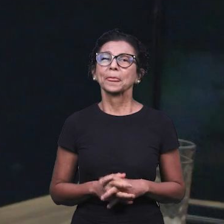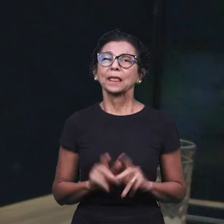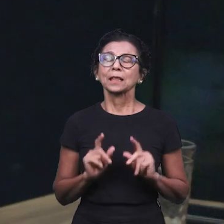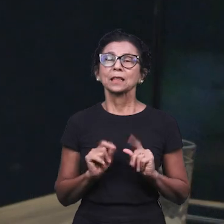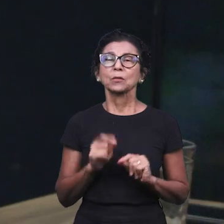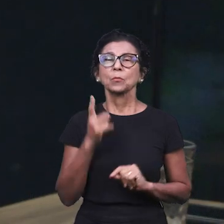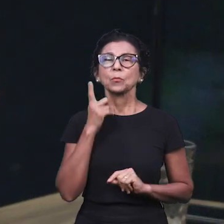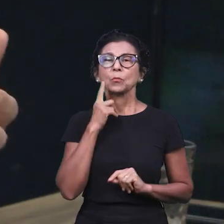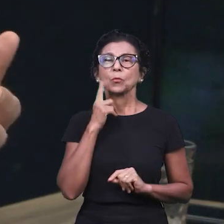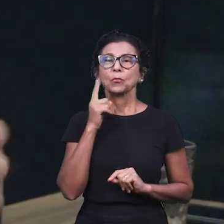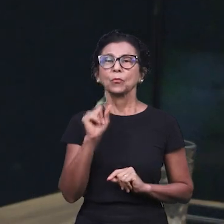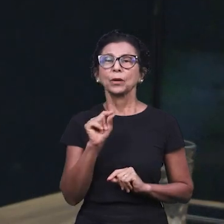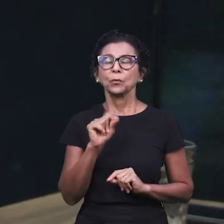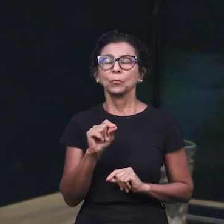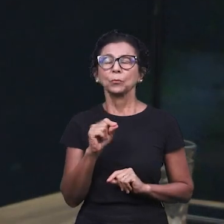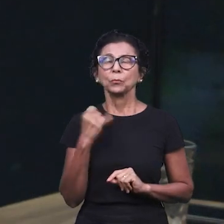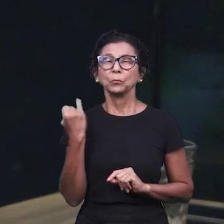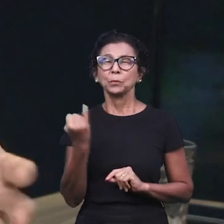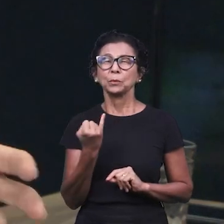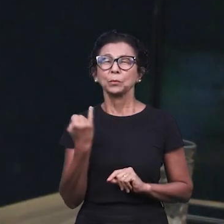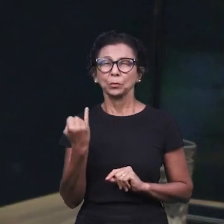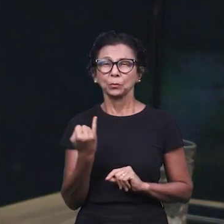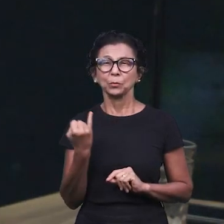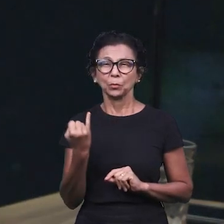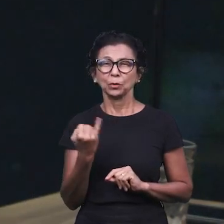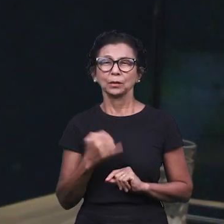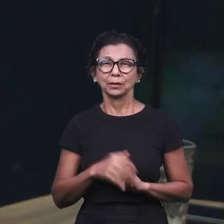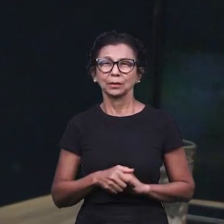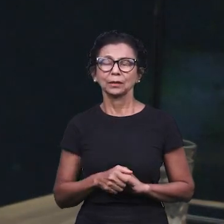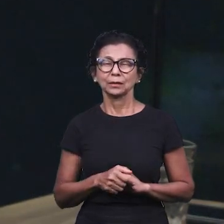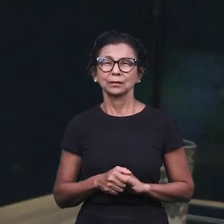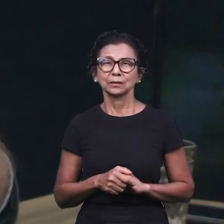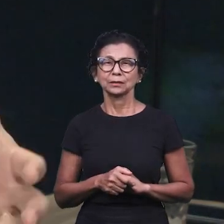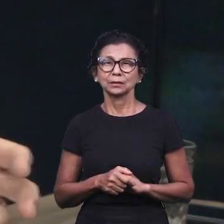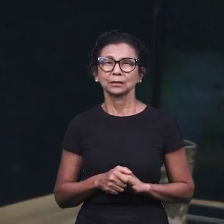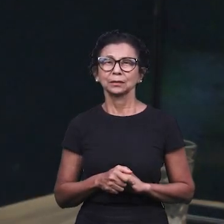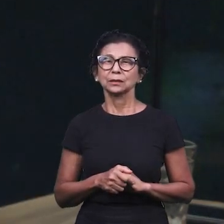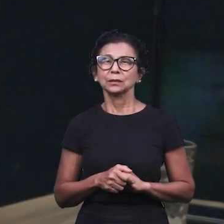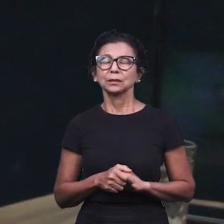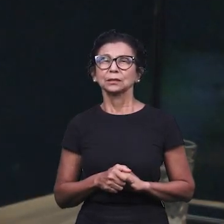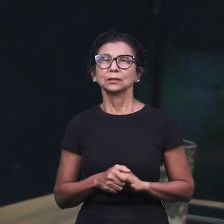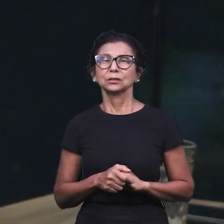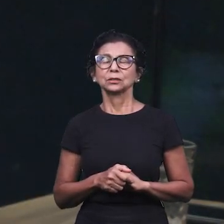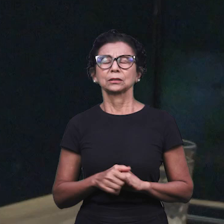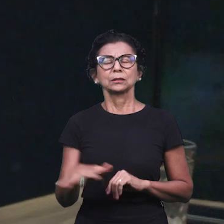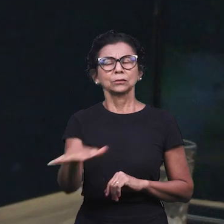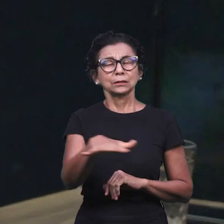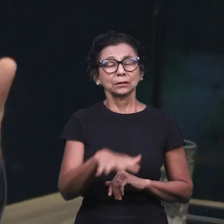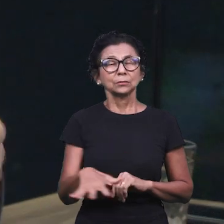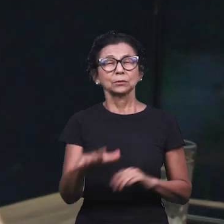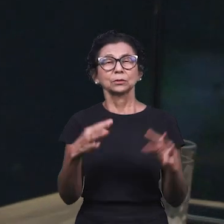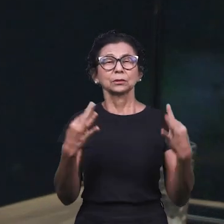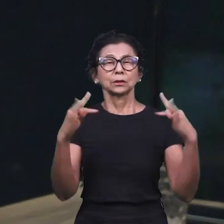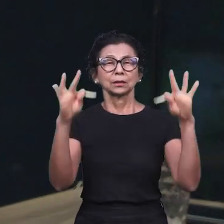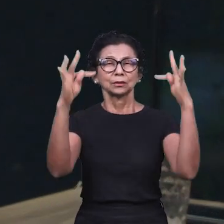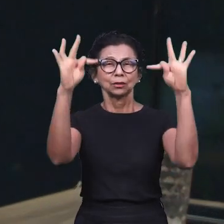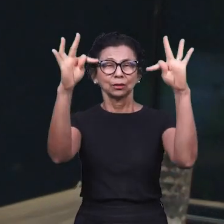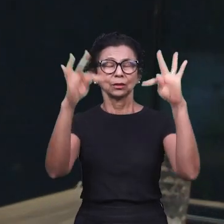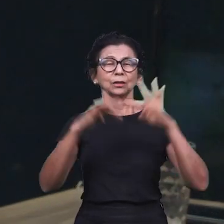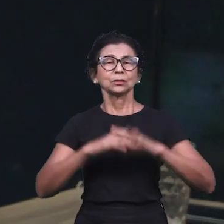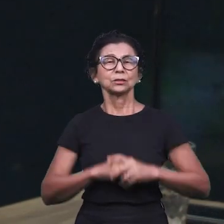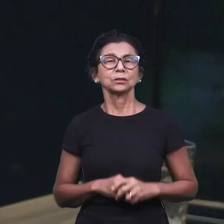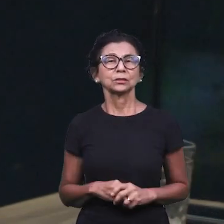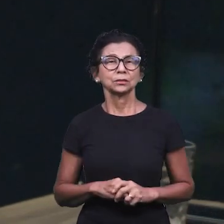ferramenta extremamente importante em toda essa engrenagem, nesse ambiente tecnológico da Igreja